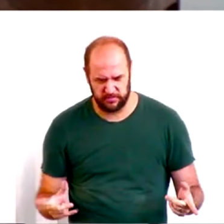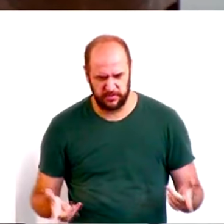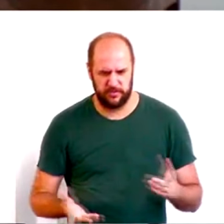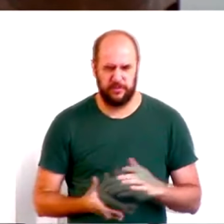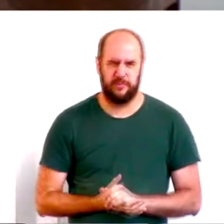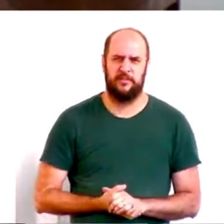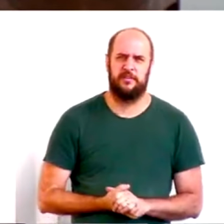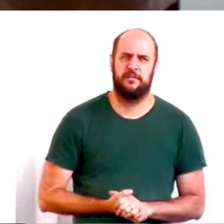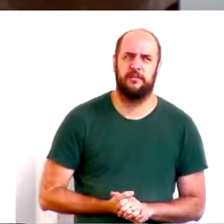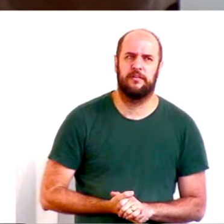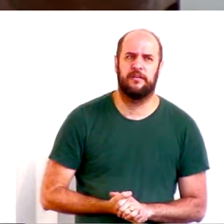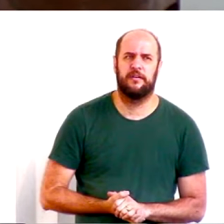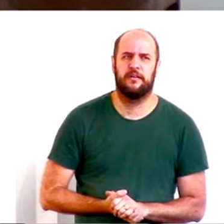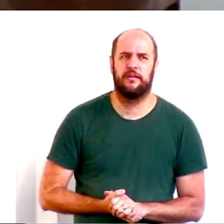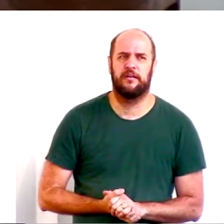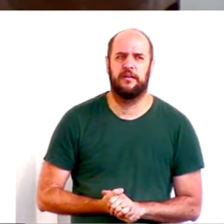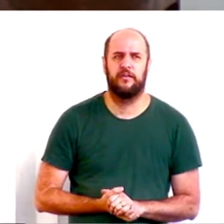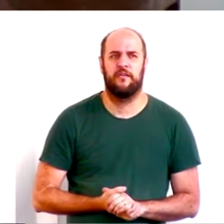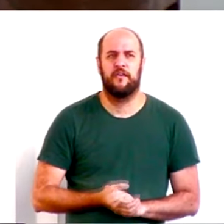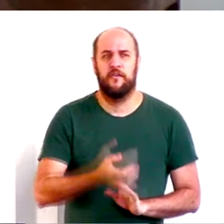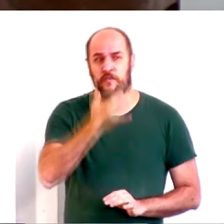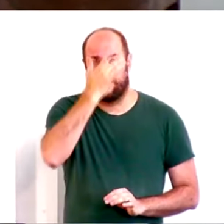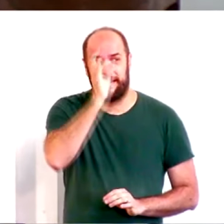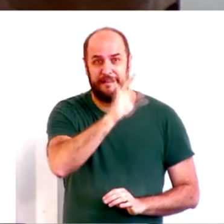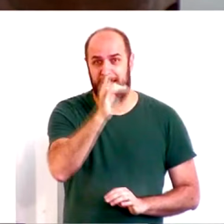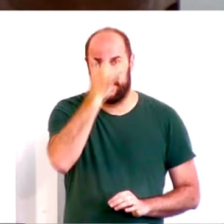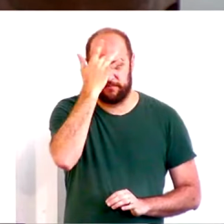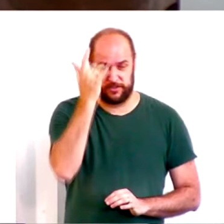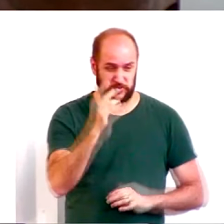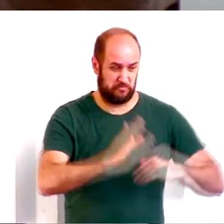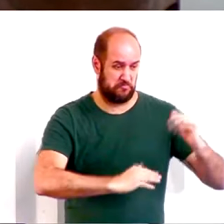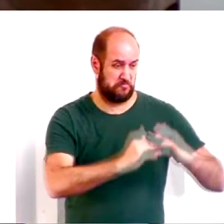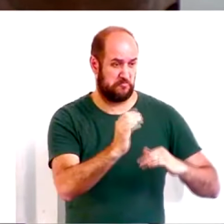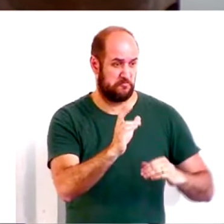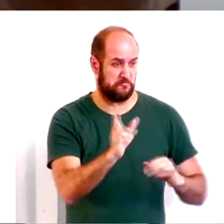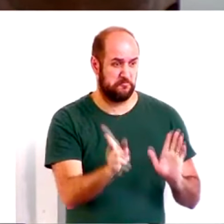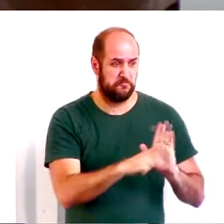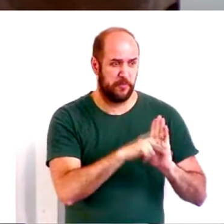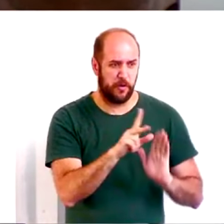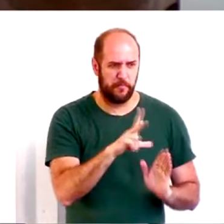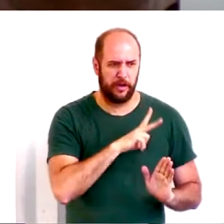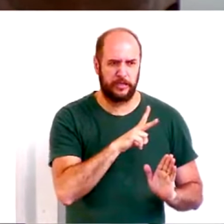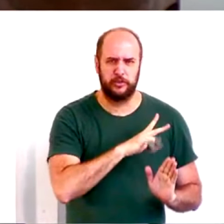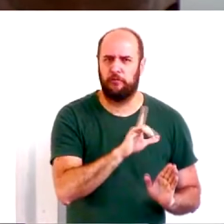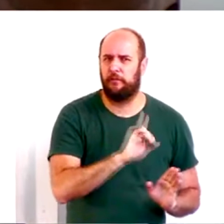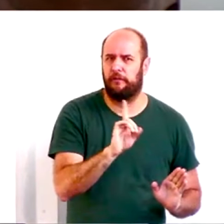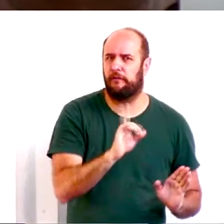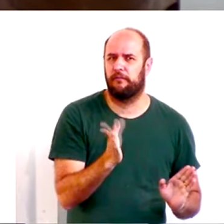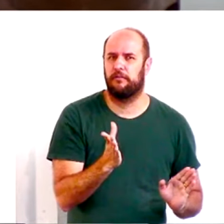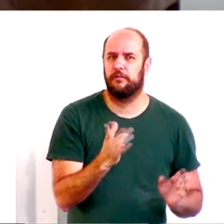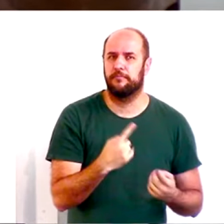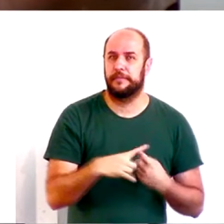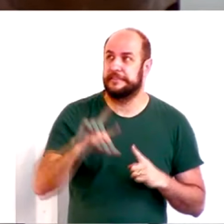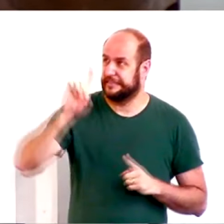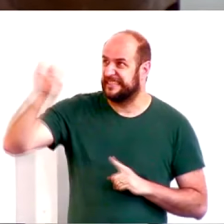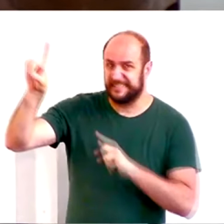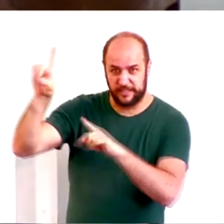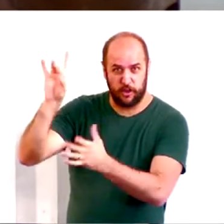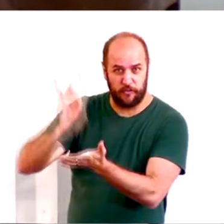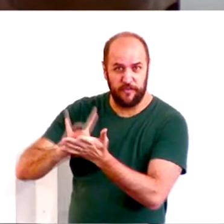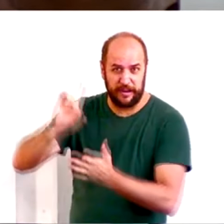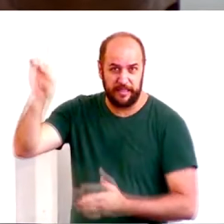você vê cada um criando o seu Deus a sua forma mas não vê Deus na vida das